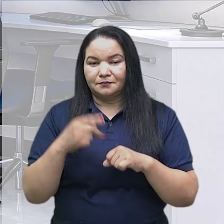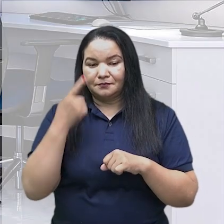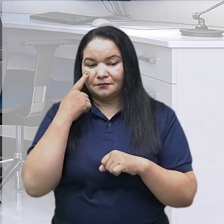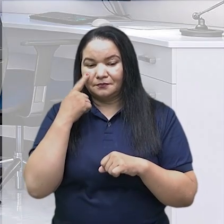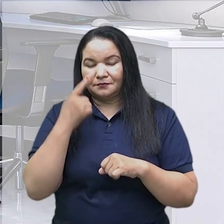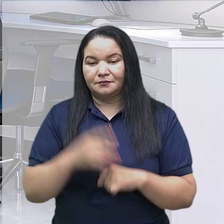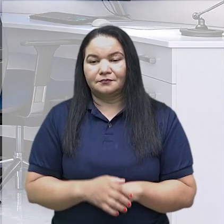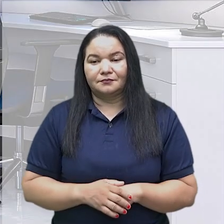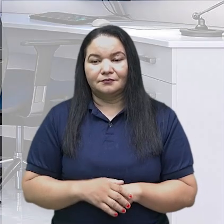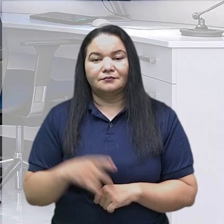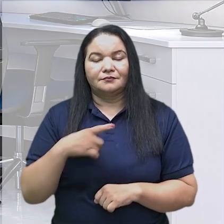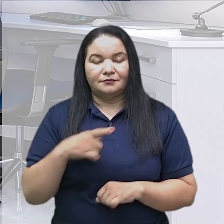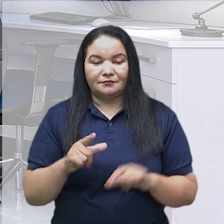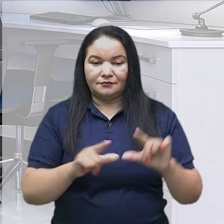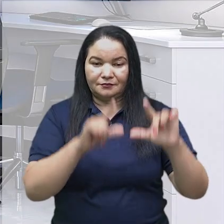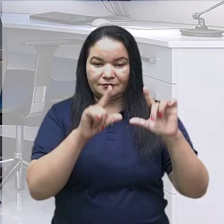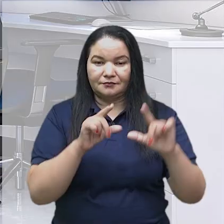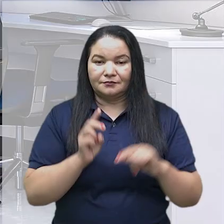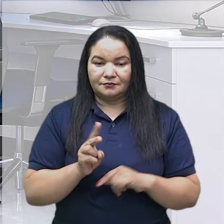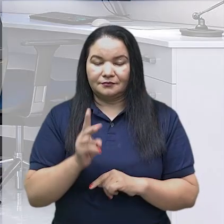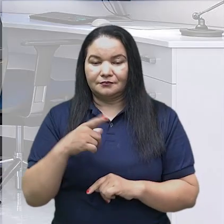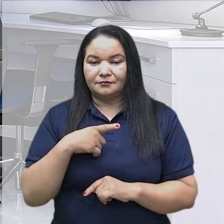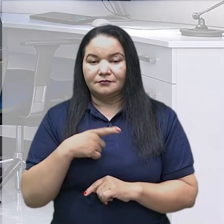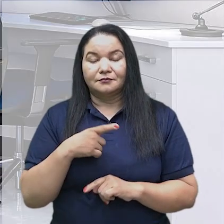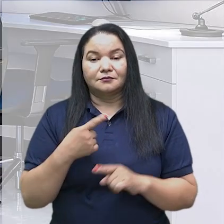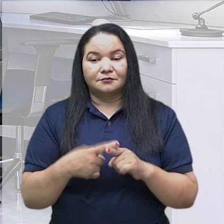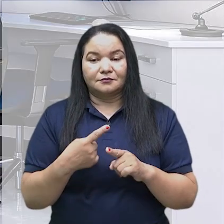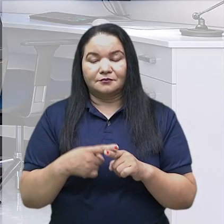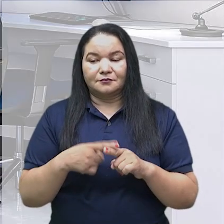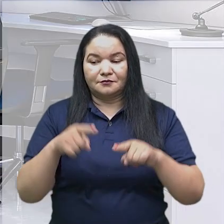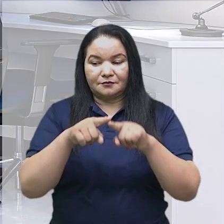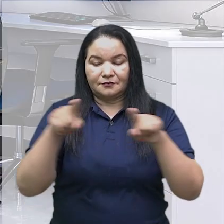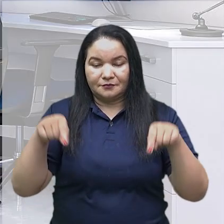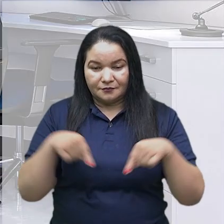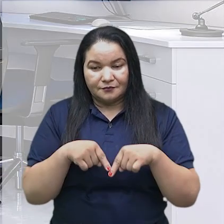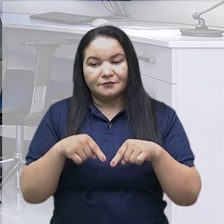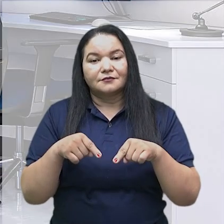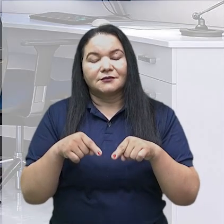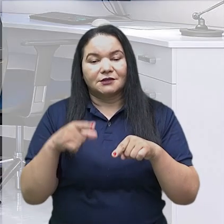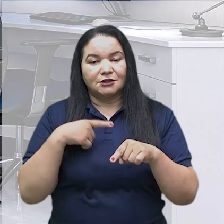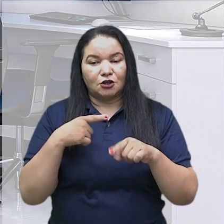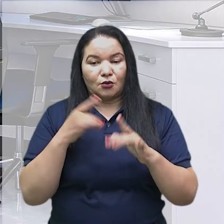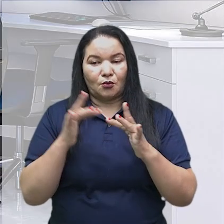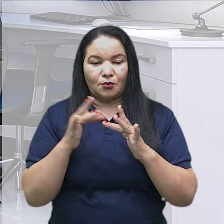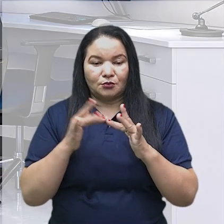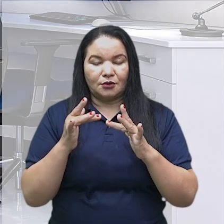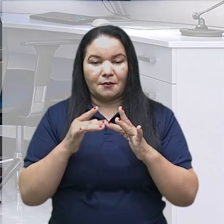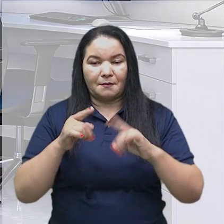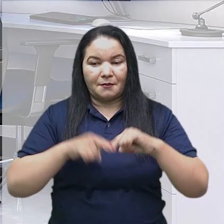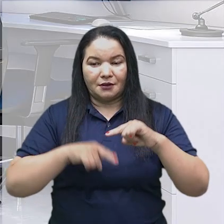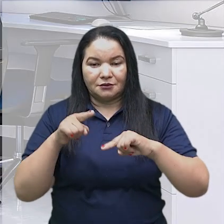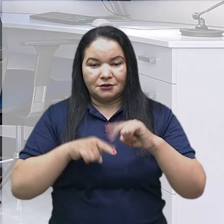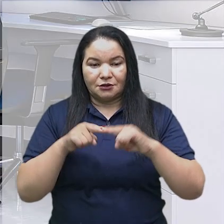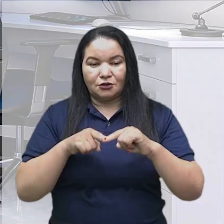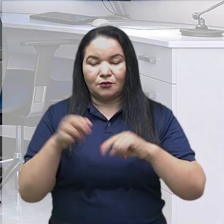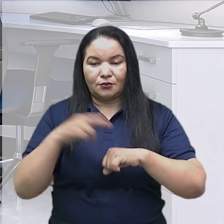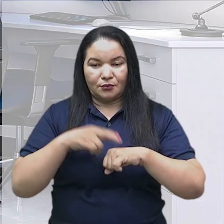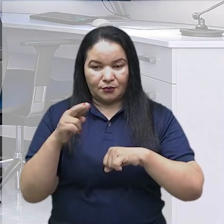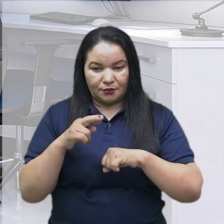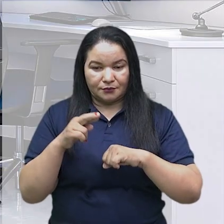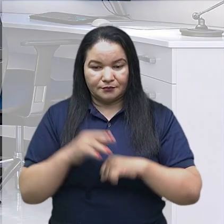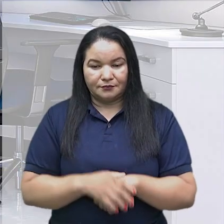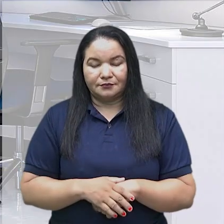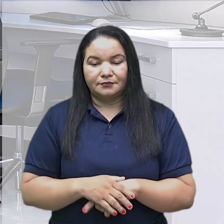símbolo, a gente já sabe que ali, né, provavelmente a gente vai ter contato com algum material radioativo. Mais um símbolo que nós